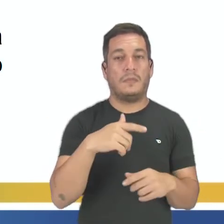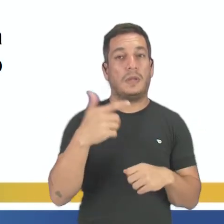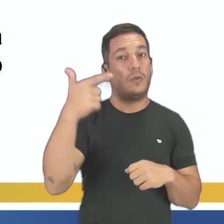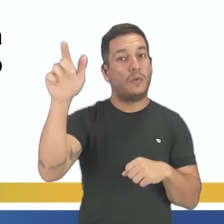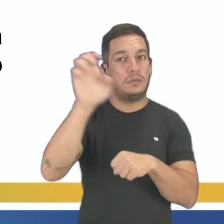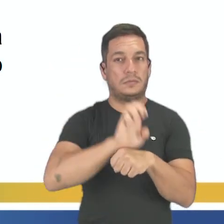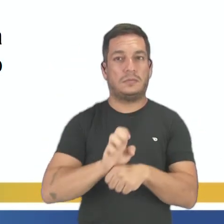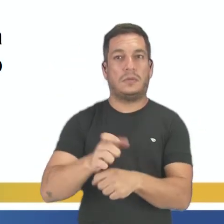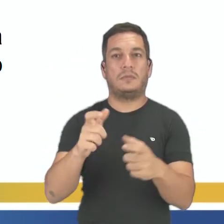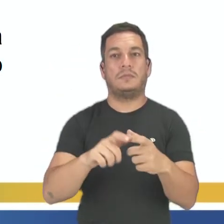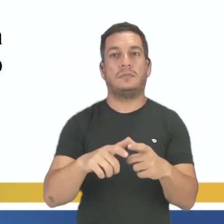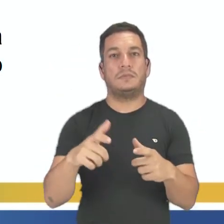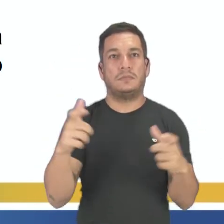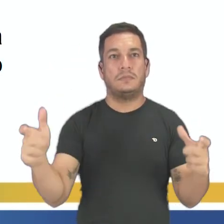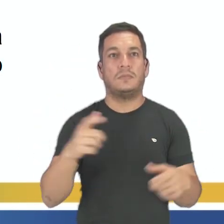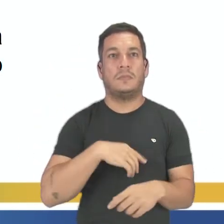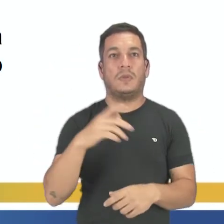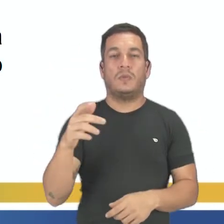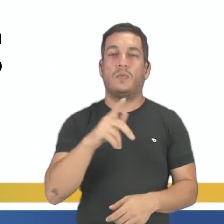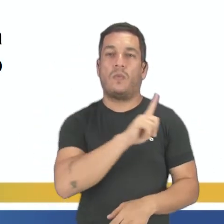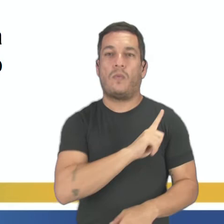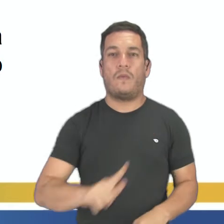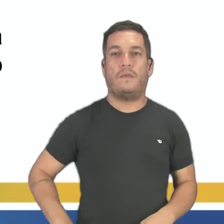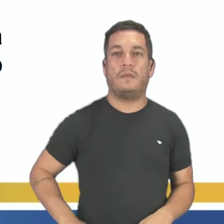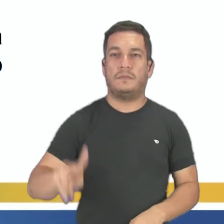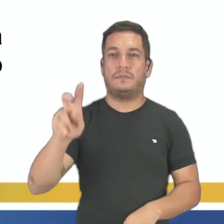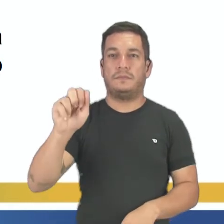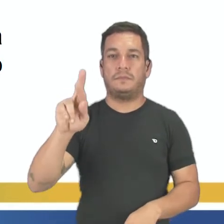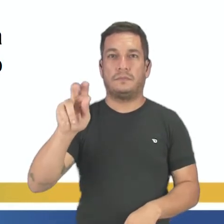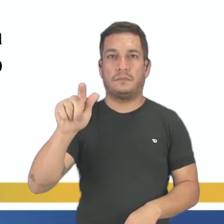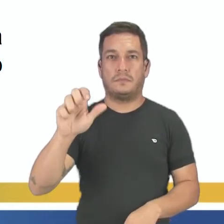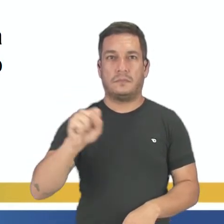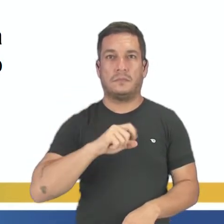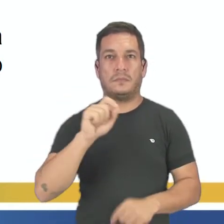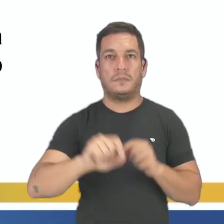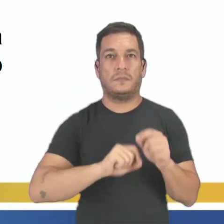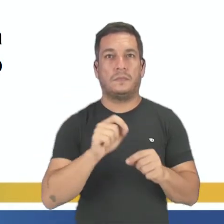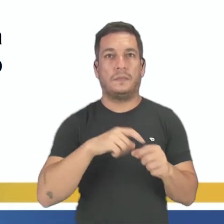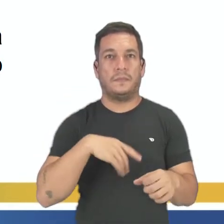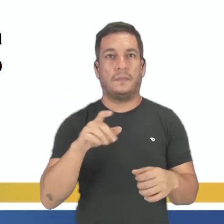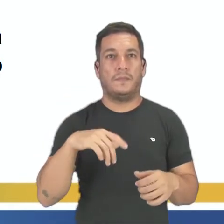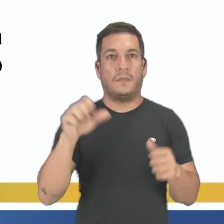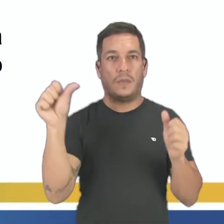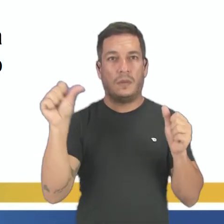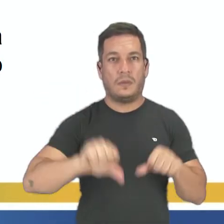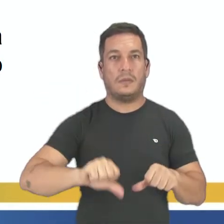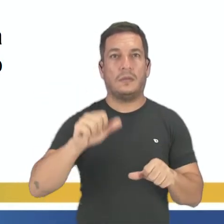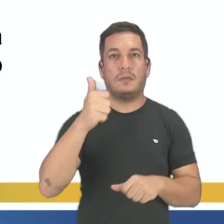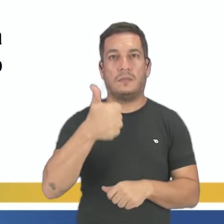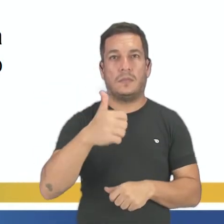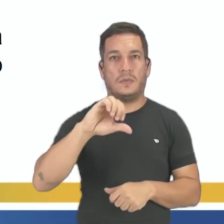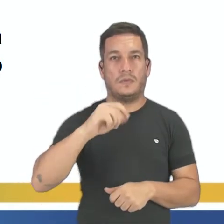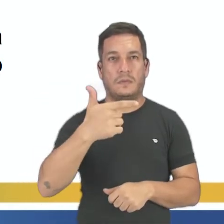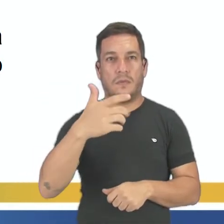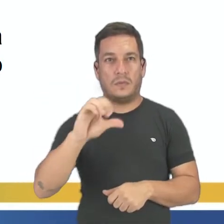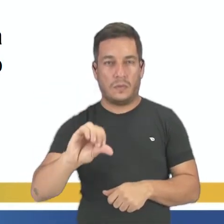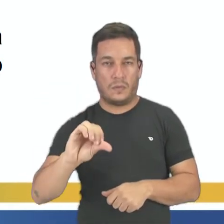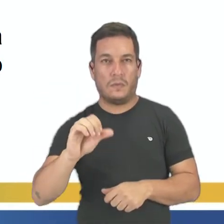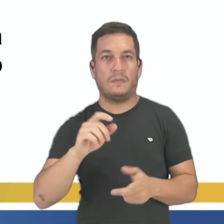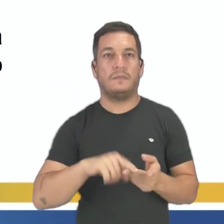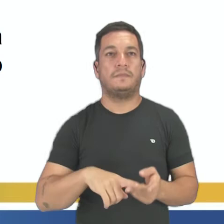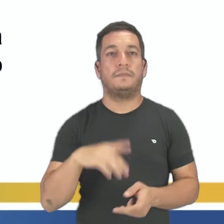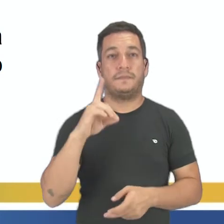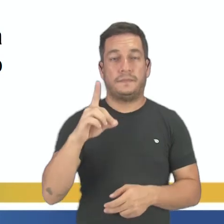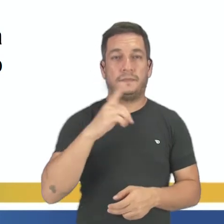B. Pelo governo Vargas, graças aos efeitos sentidos pelo país frente à crise de 1929. C. Pela